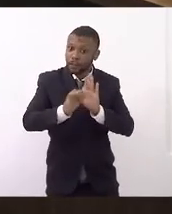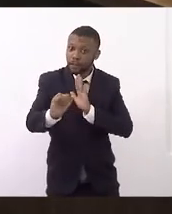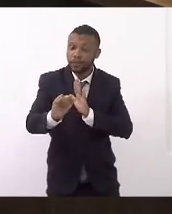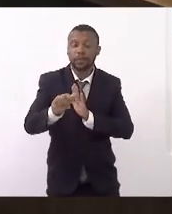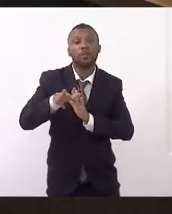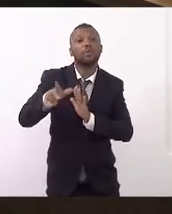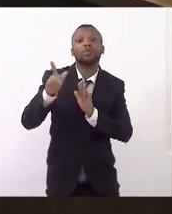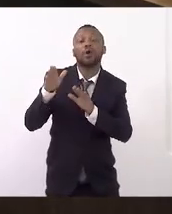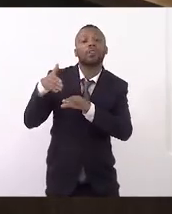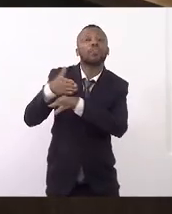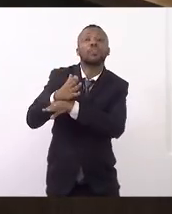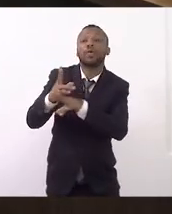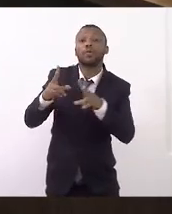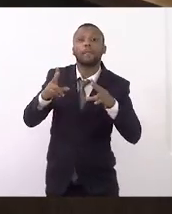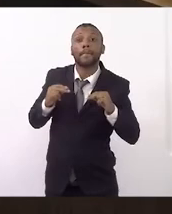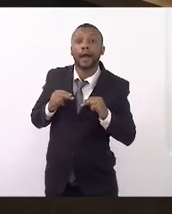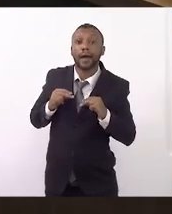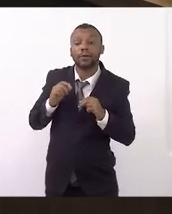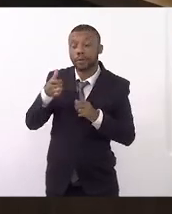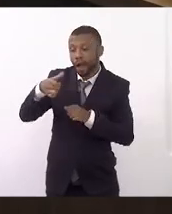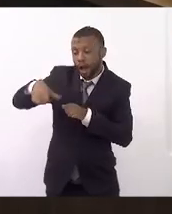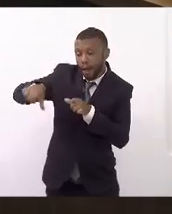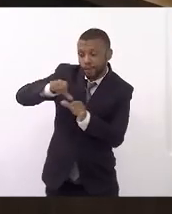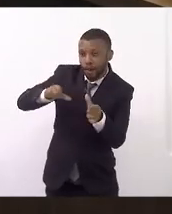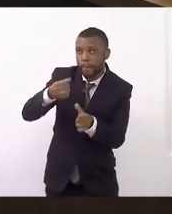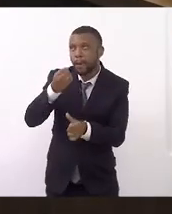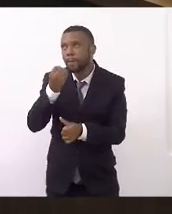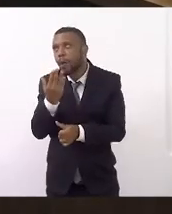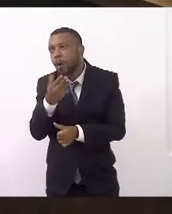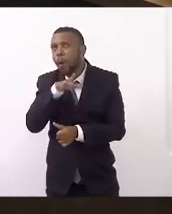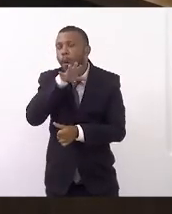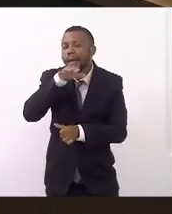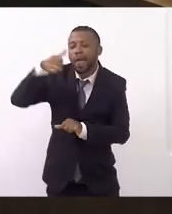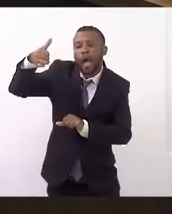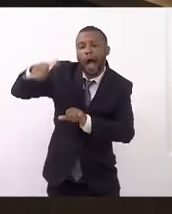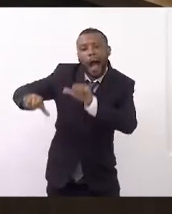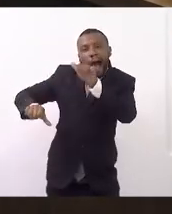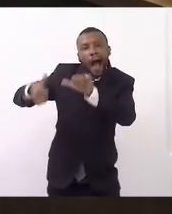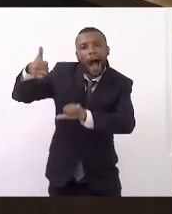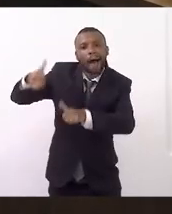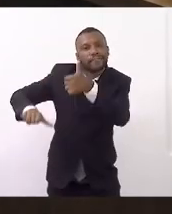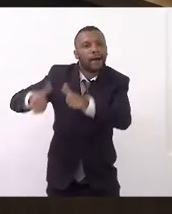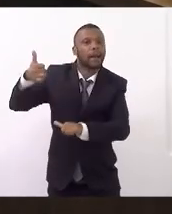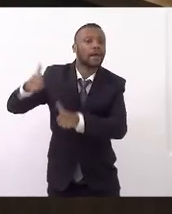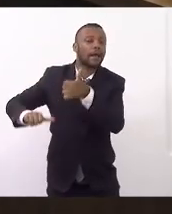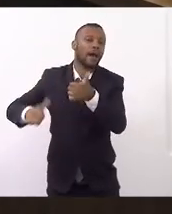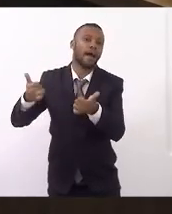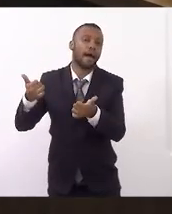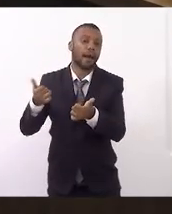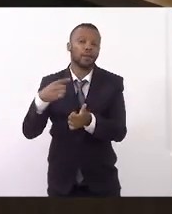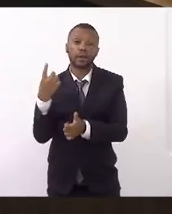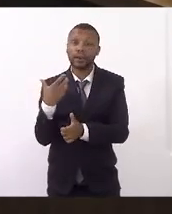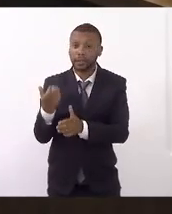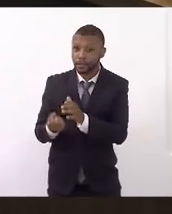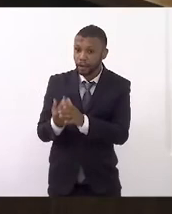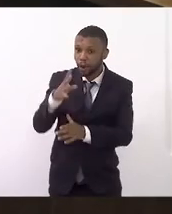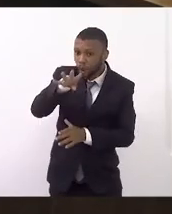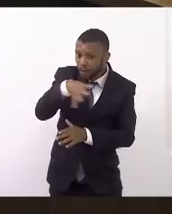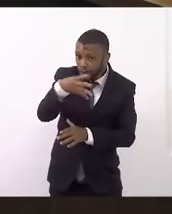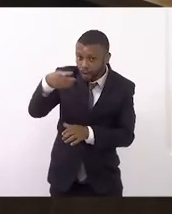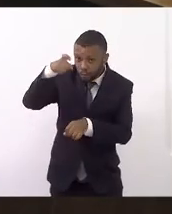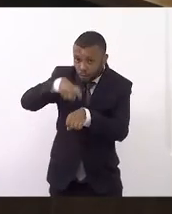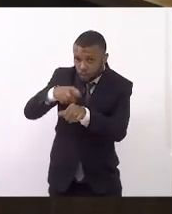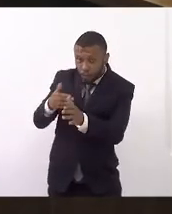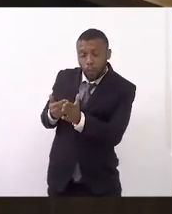mérito se a reforma é boa ou ruim. O que a gente quis estabelecer foi um calendário para que ela, ao se